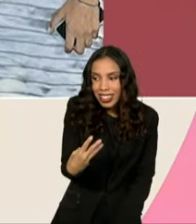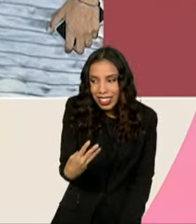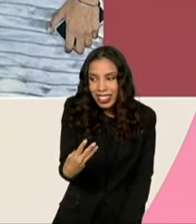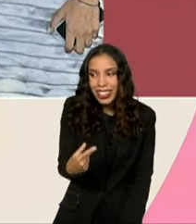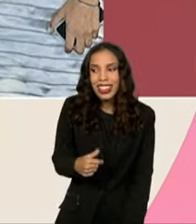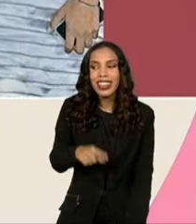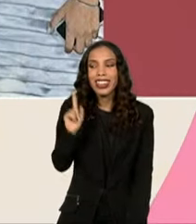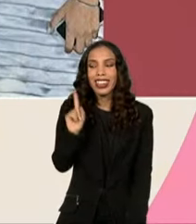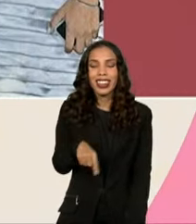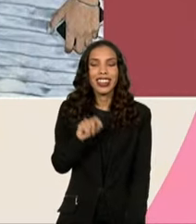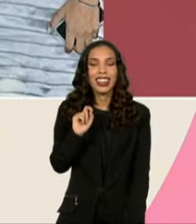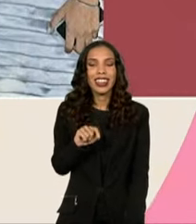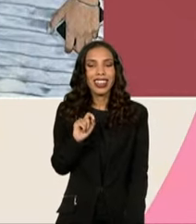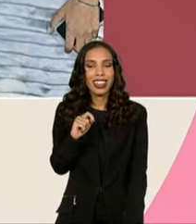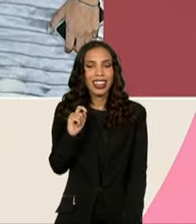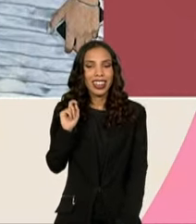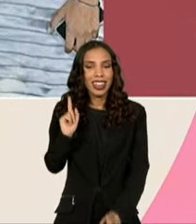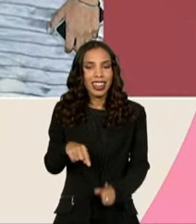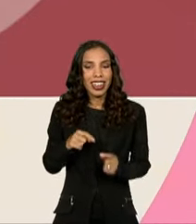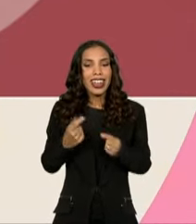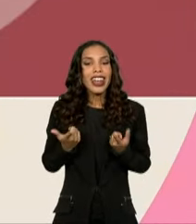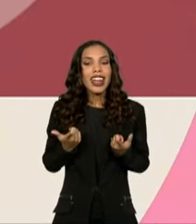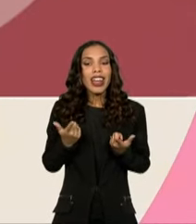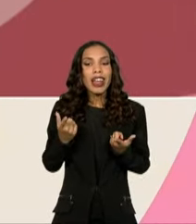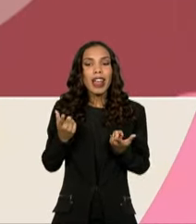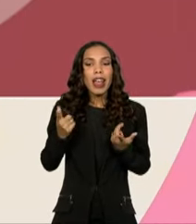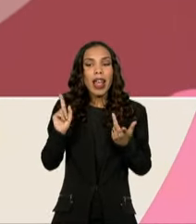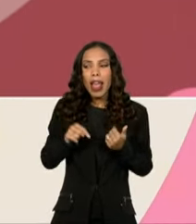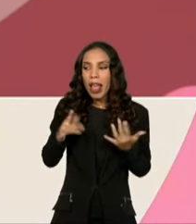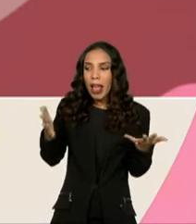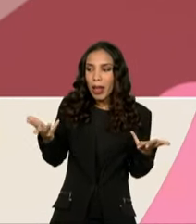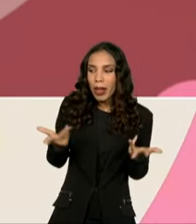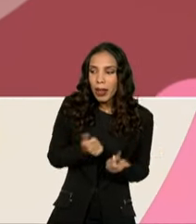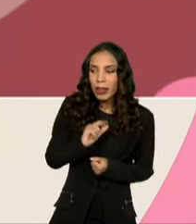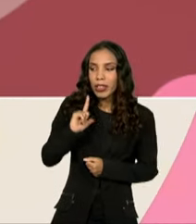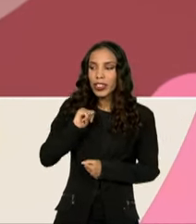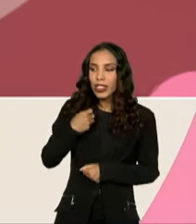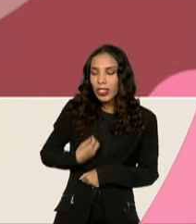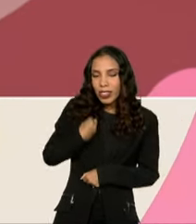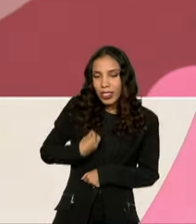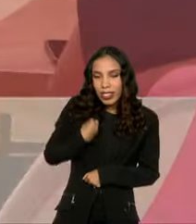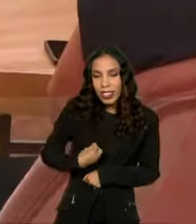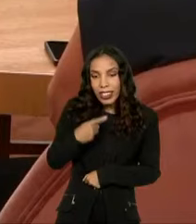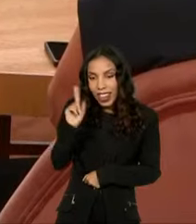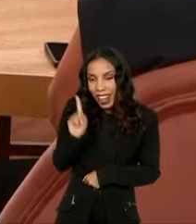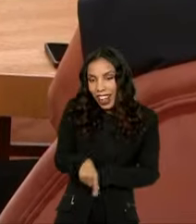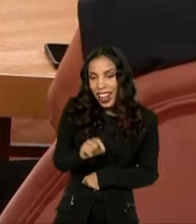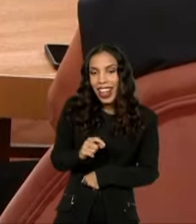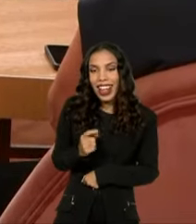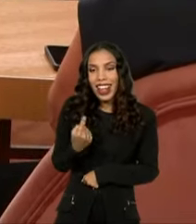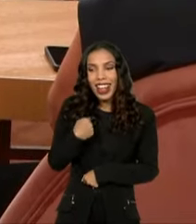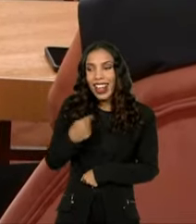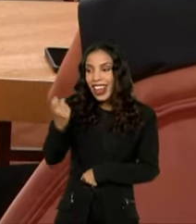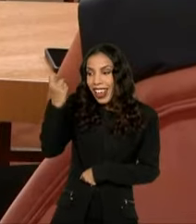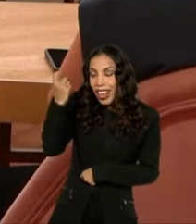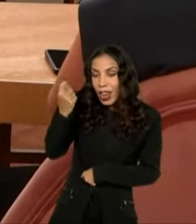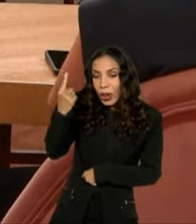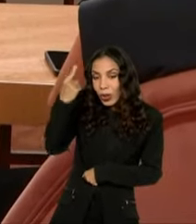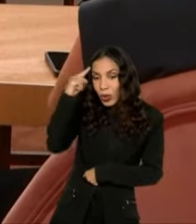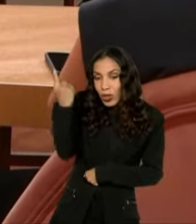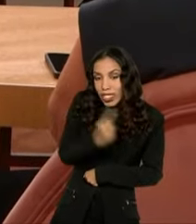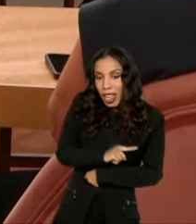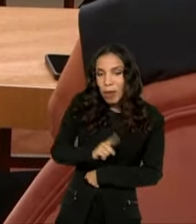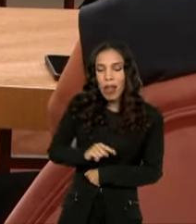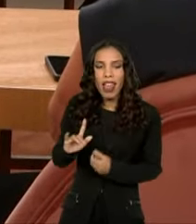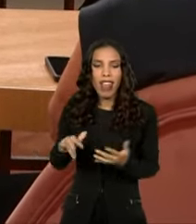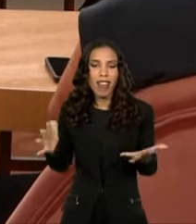dessa cadeira, doutor. É uma frase maravilhosa. Eu acho que explica um pouco isso e fala um pouco disso, né? Que é o não saber é maravilhoso. É.